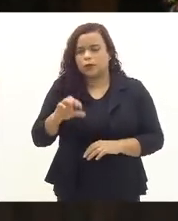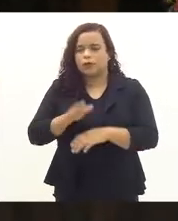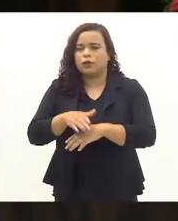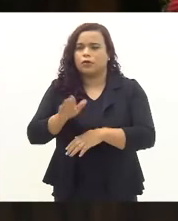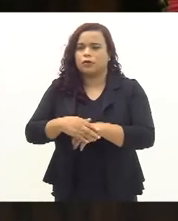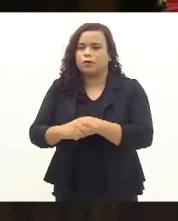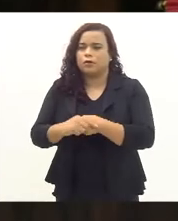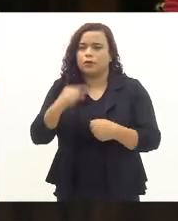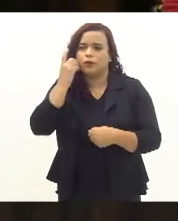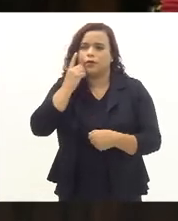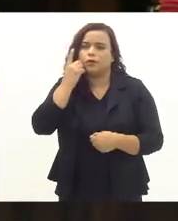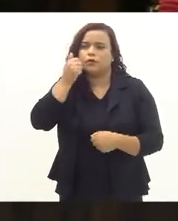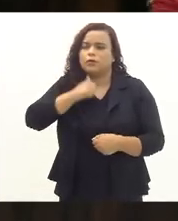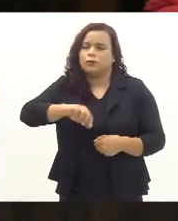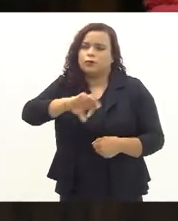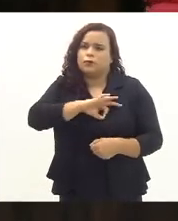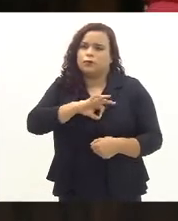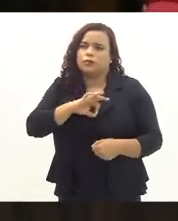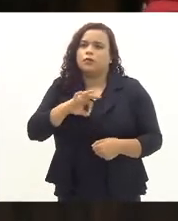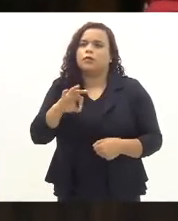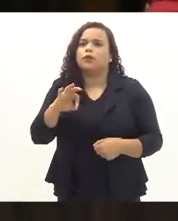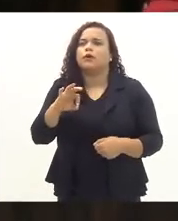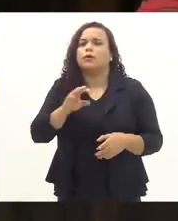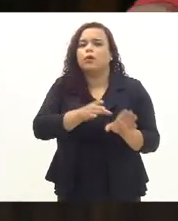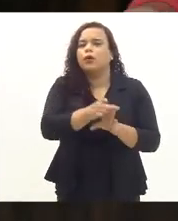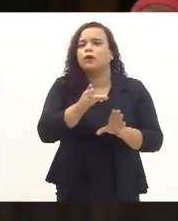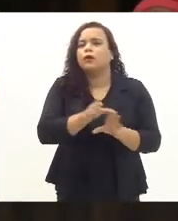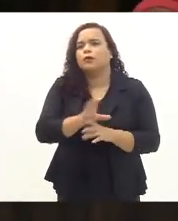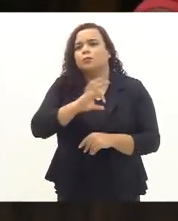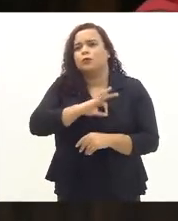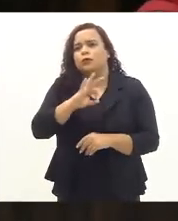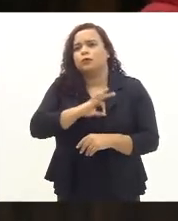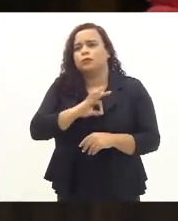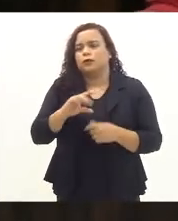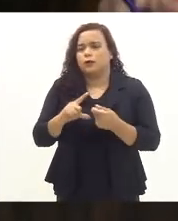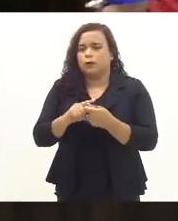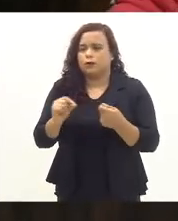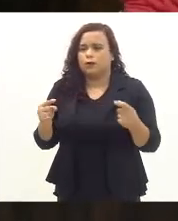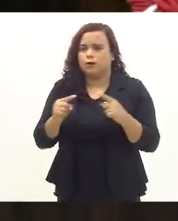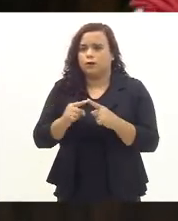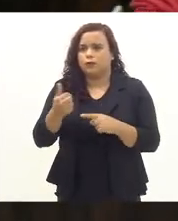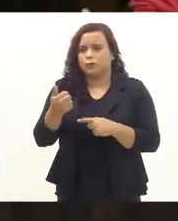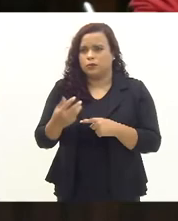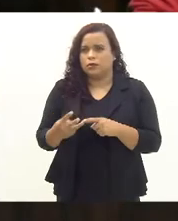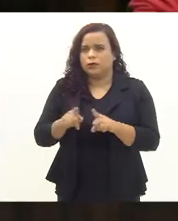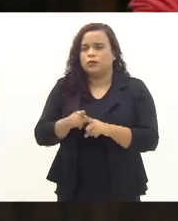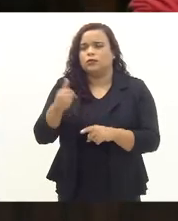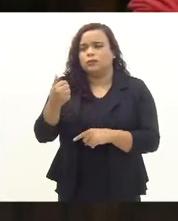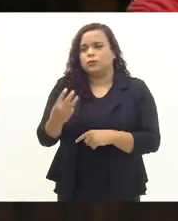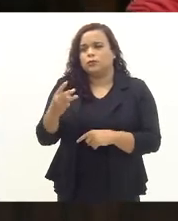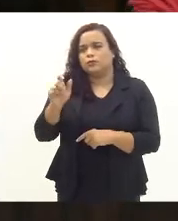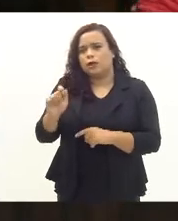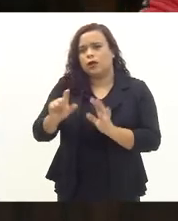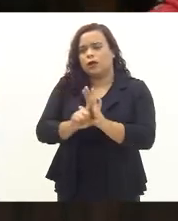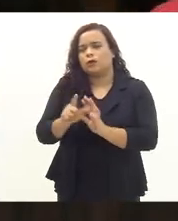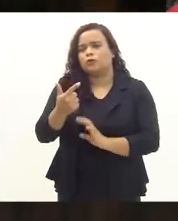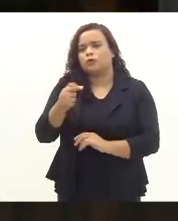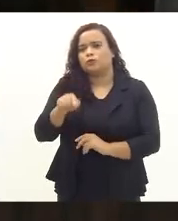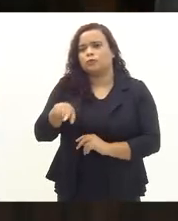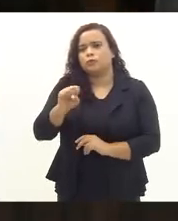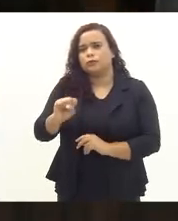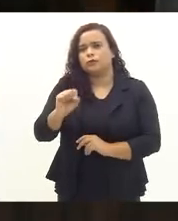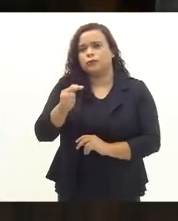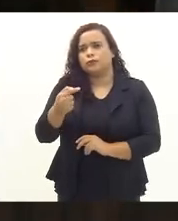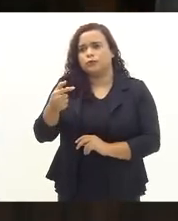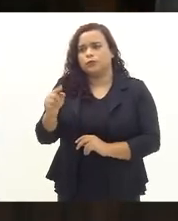dispõe sobre a orientação policial em atendimento de casos os termos dos artigos 13 e 13 a lei 2877 de